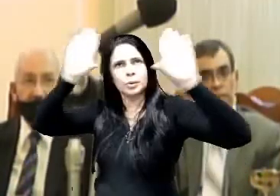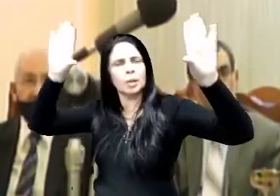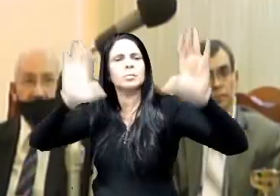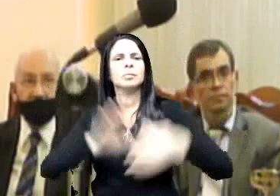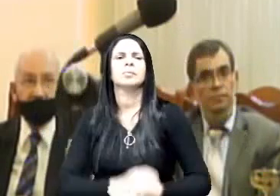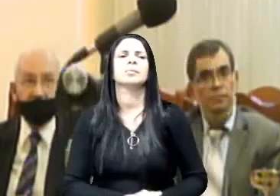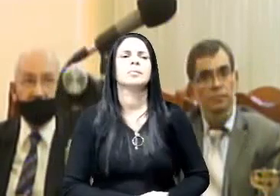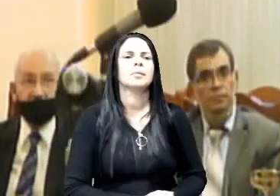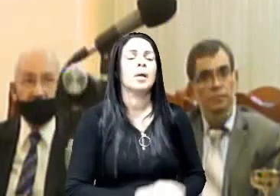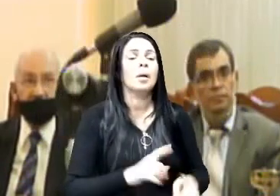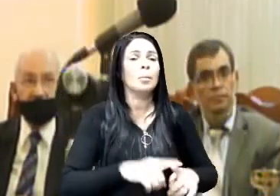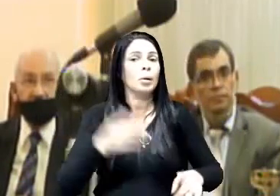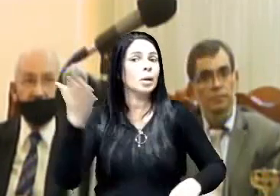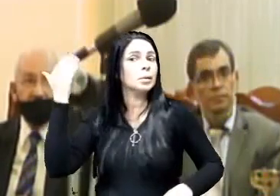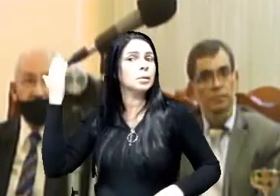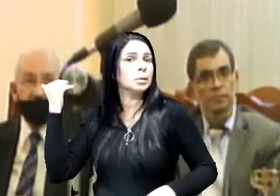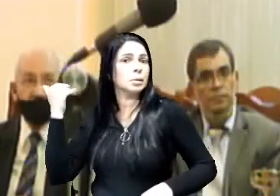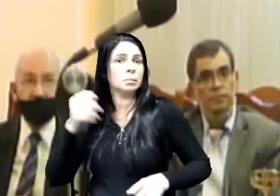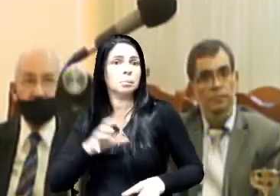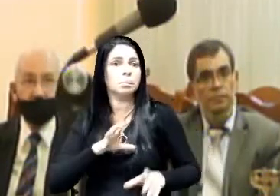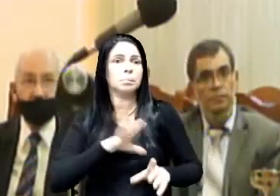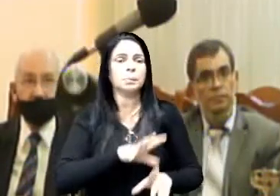os profetas que foram antes de vós.